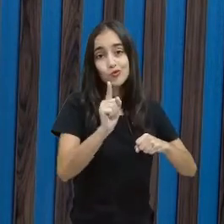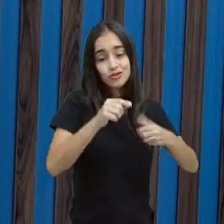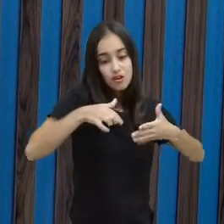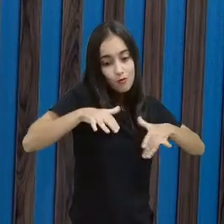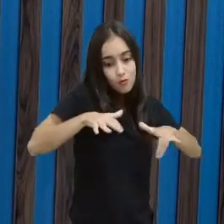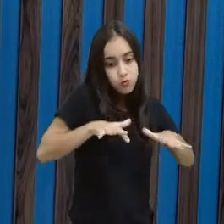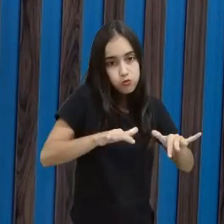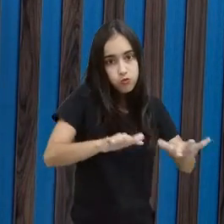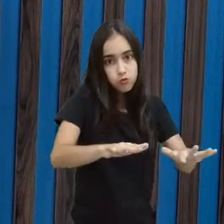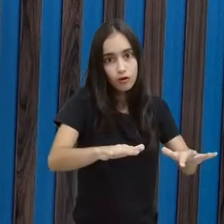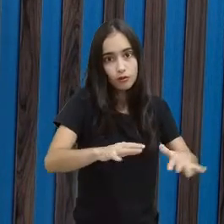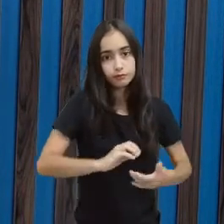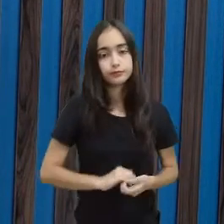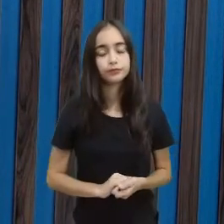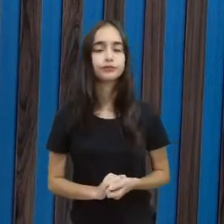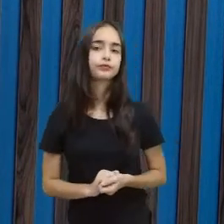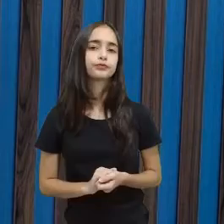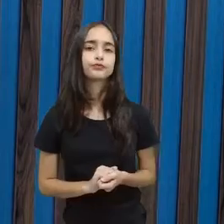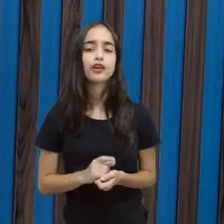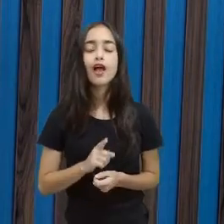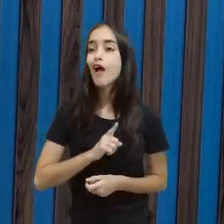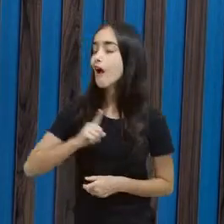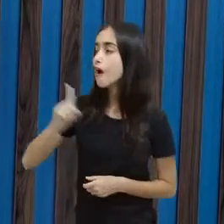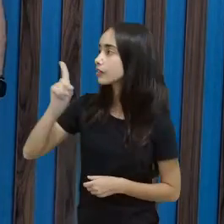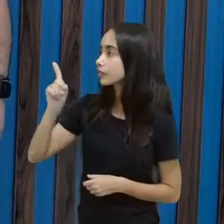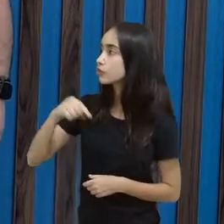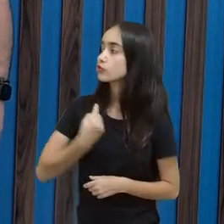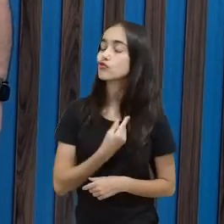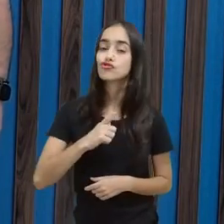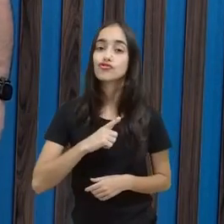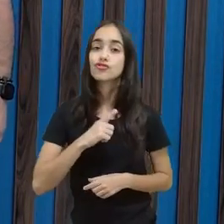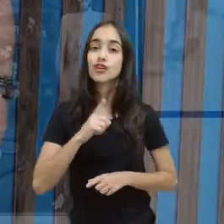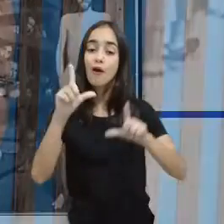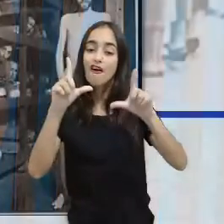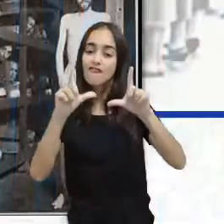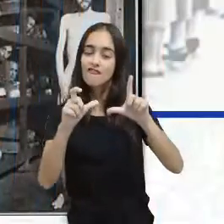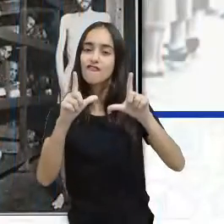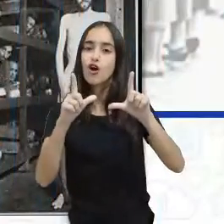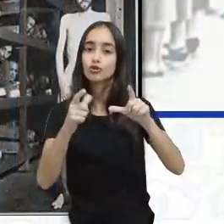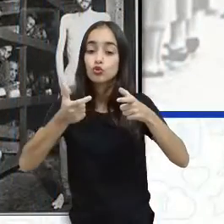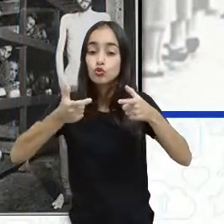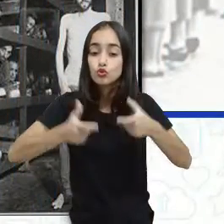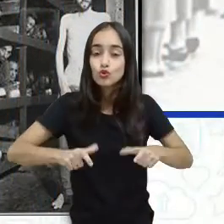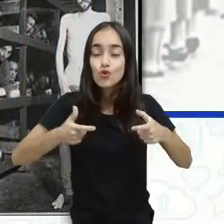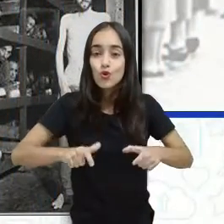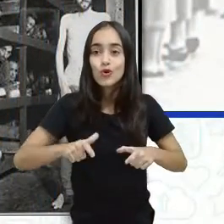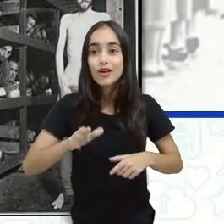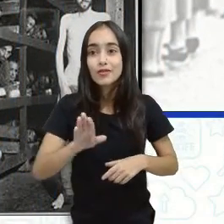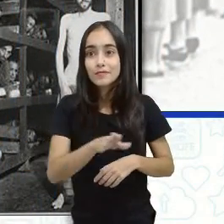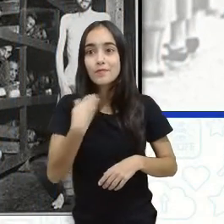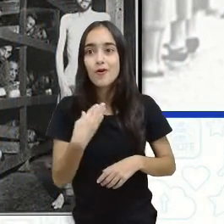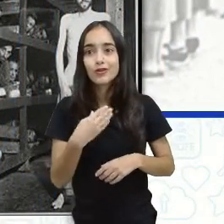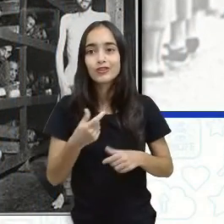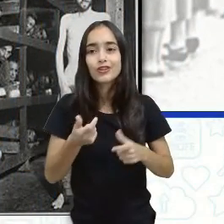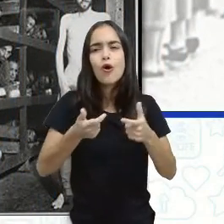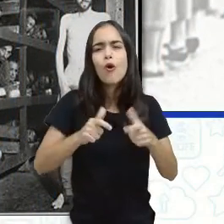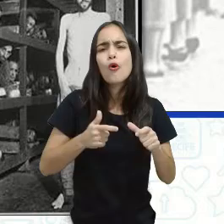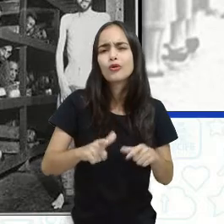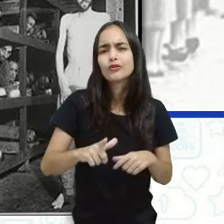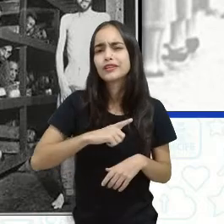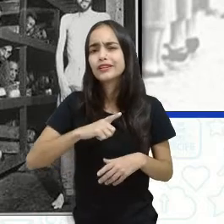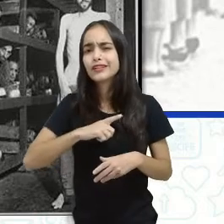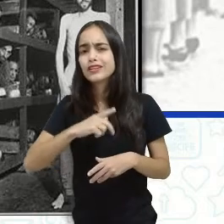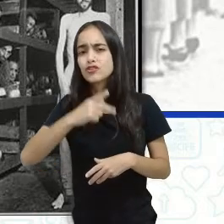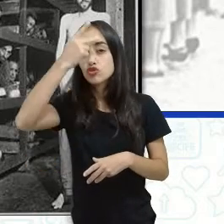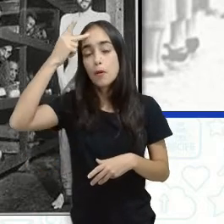de um alojamento, né, de um campo de concentração onde ficaram os judeus. E chama a atenção a